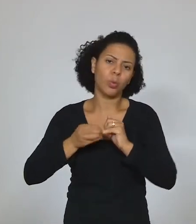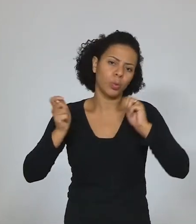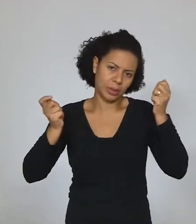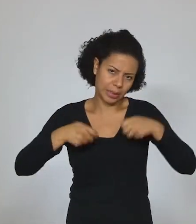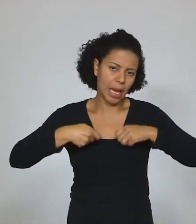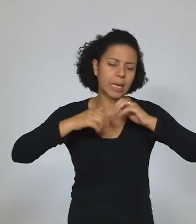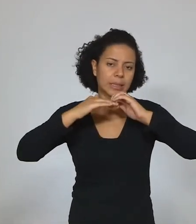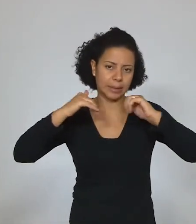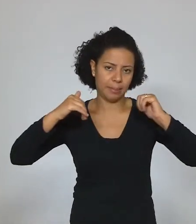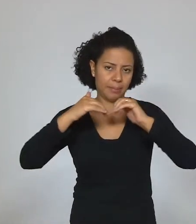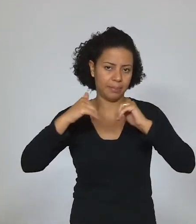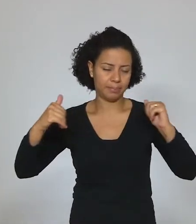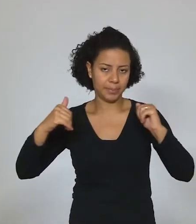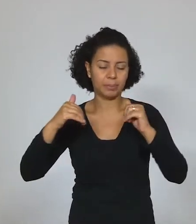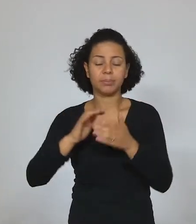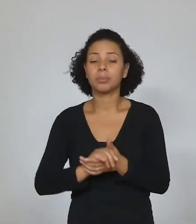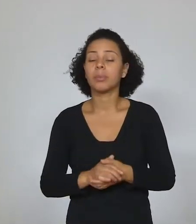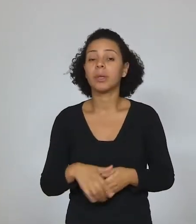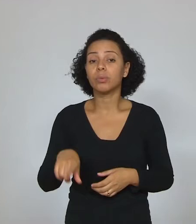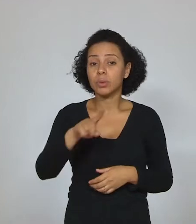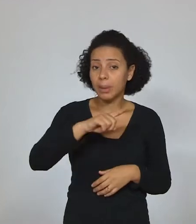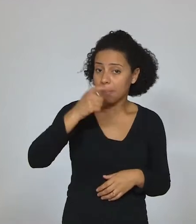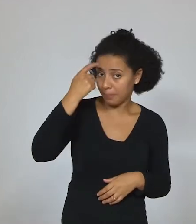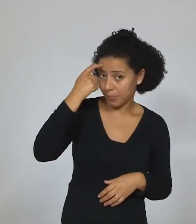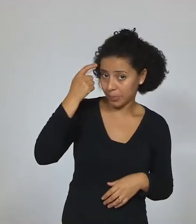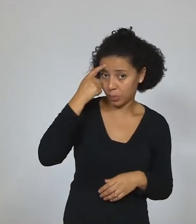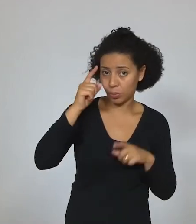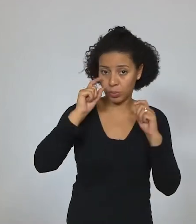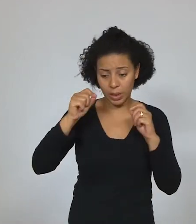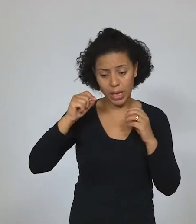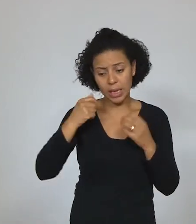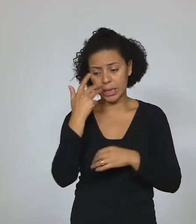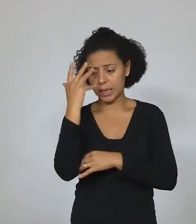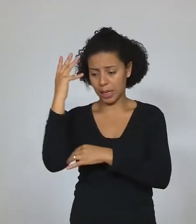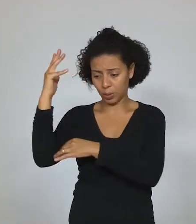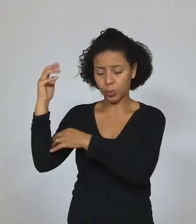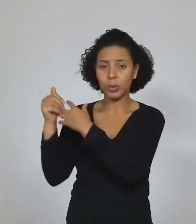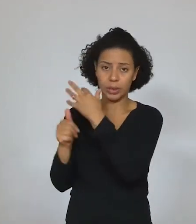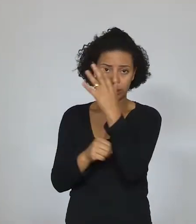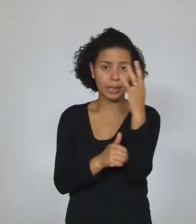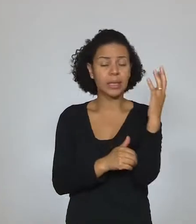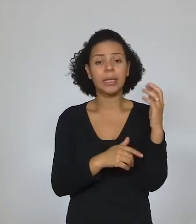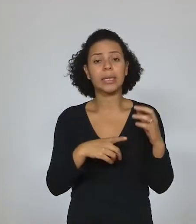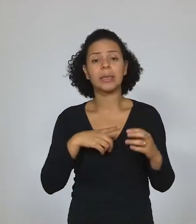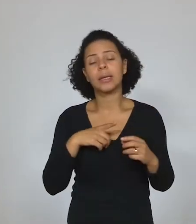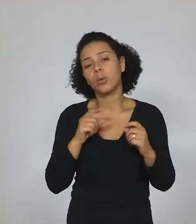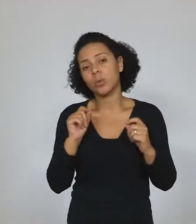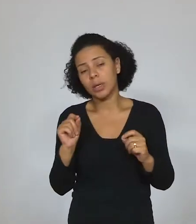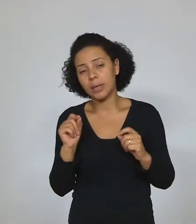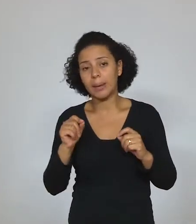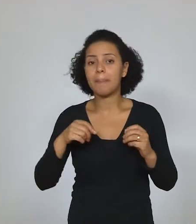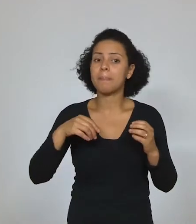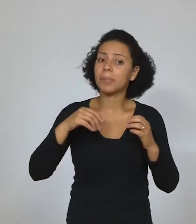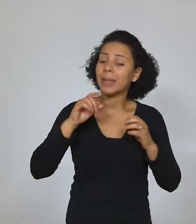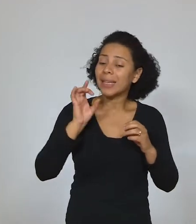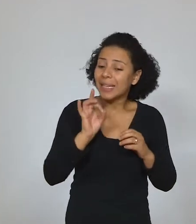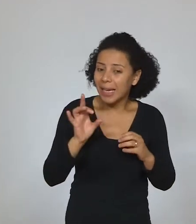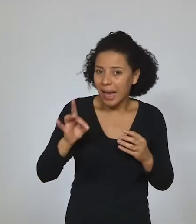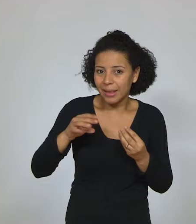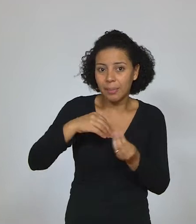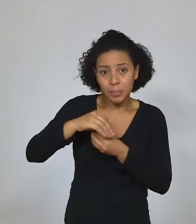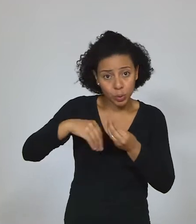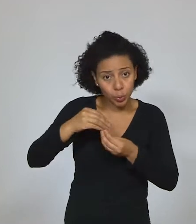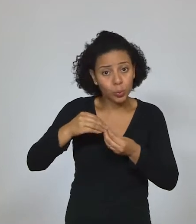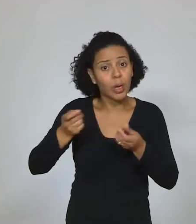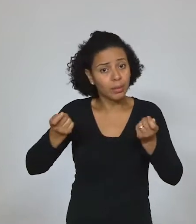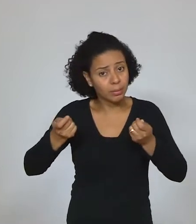misturas que existem na natureza, é muito importante entender que para cada mistura existe um método de separação específico.